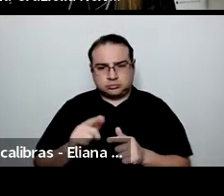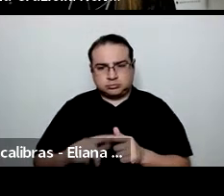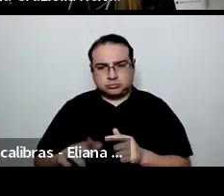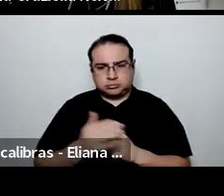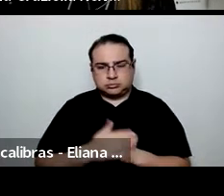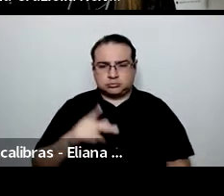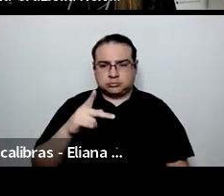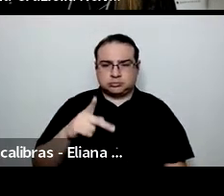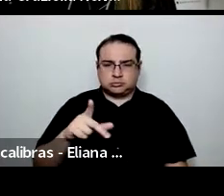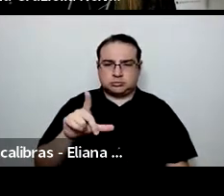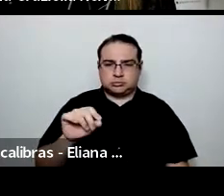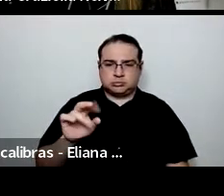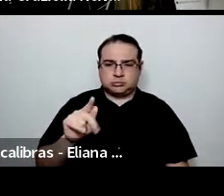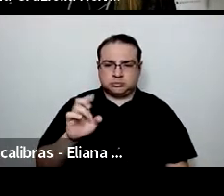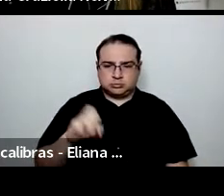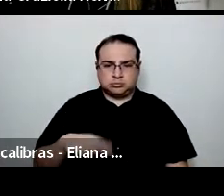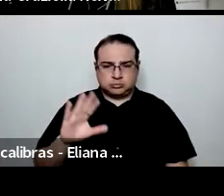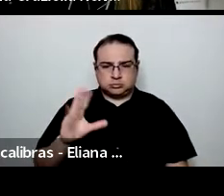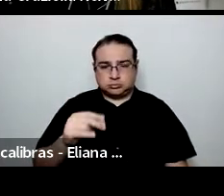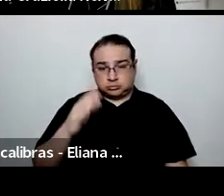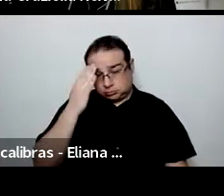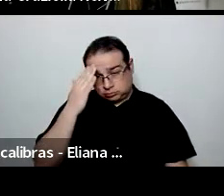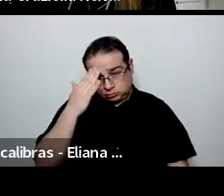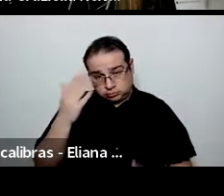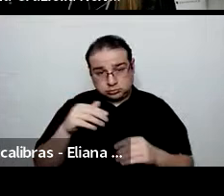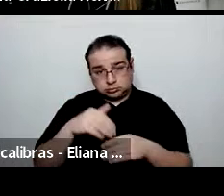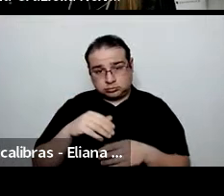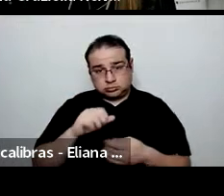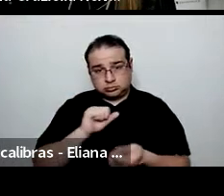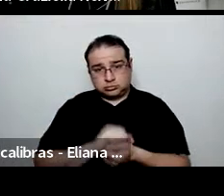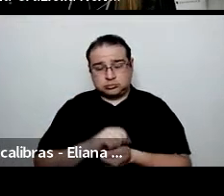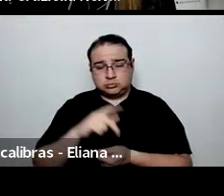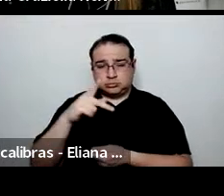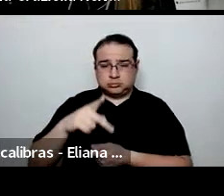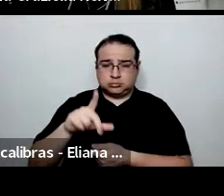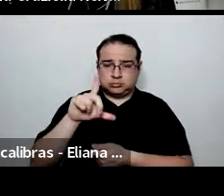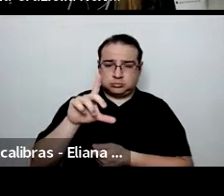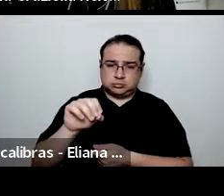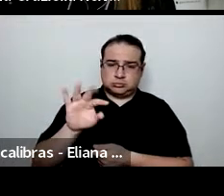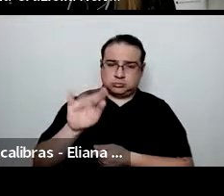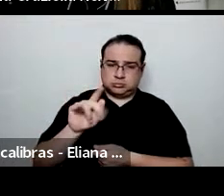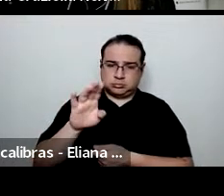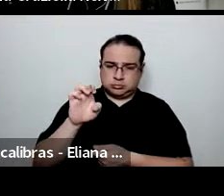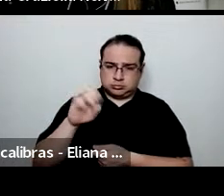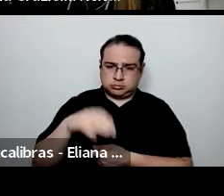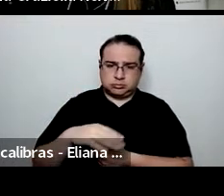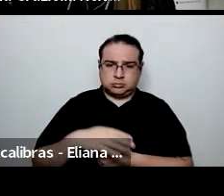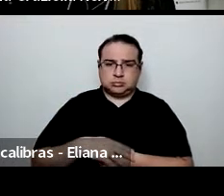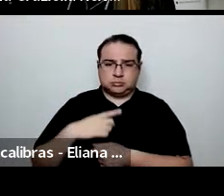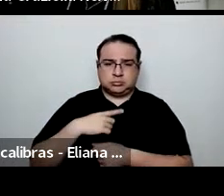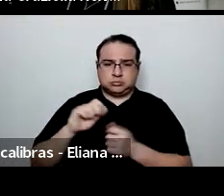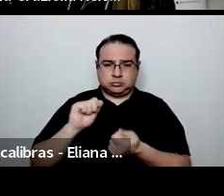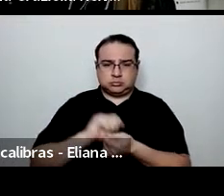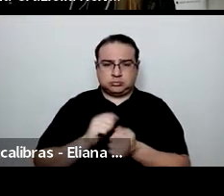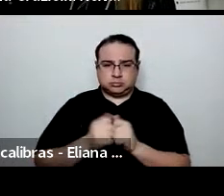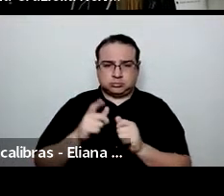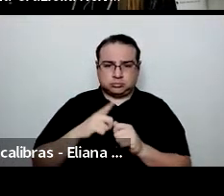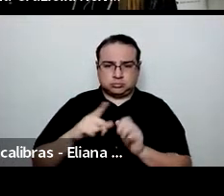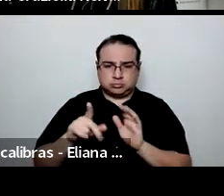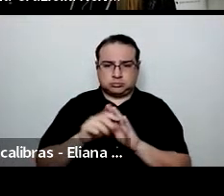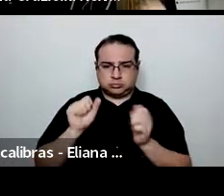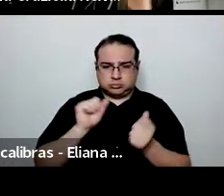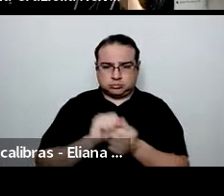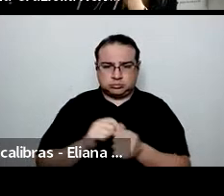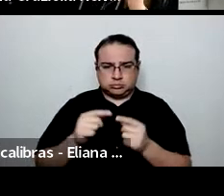postagens Todos nós sabemos que agora estamos em período de campanha que é uma plotagem é adequada a legislação